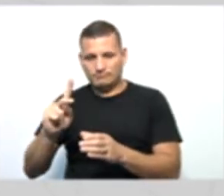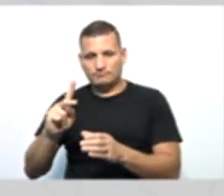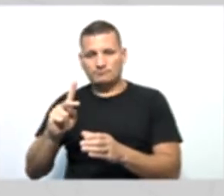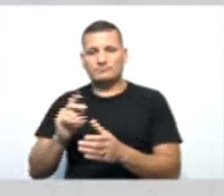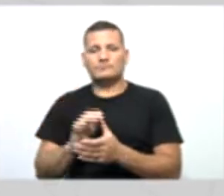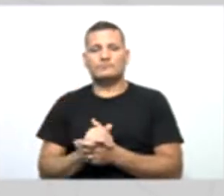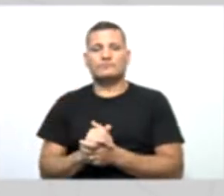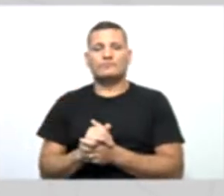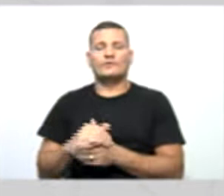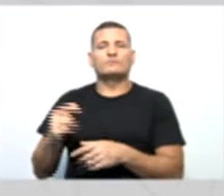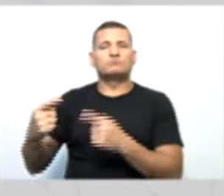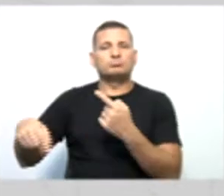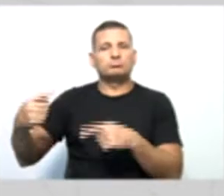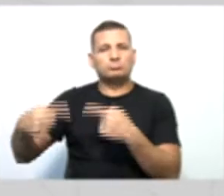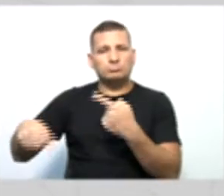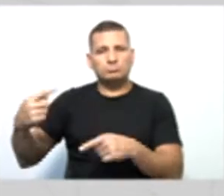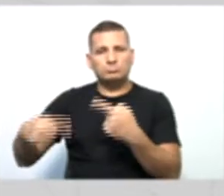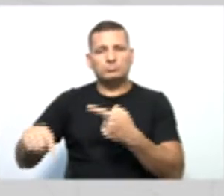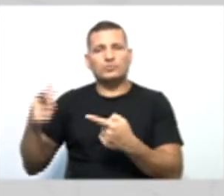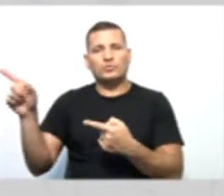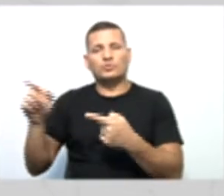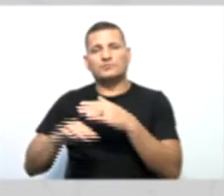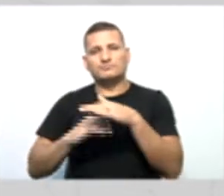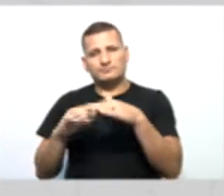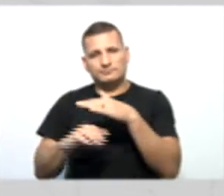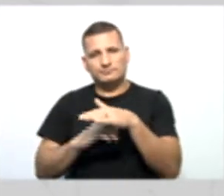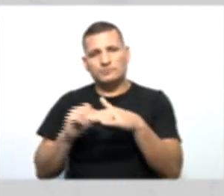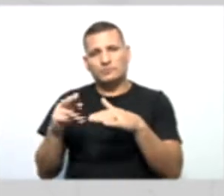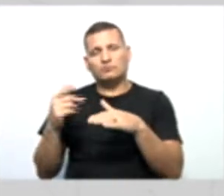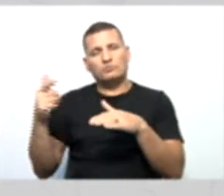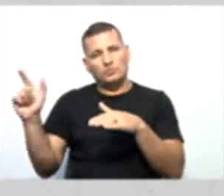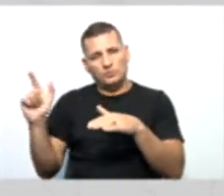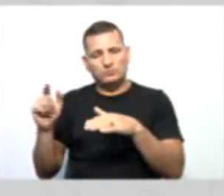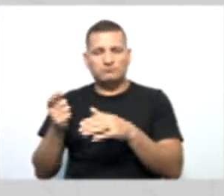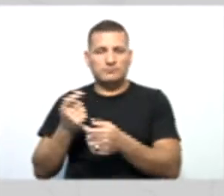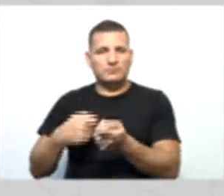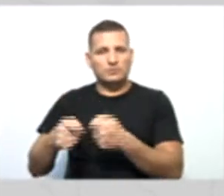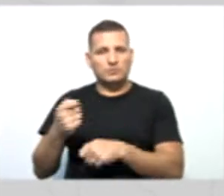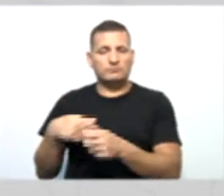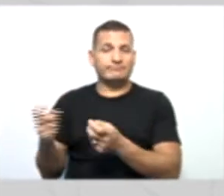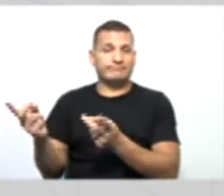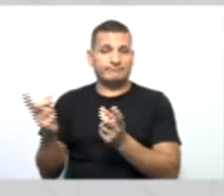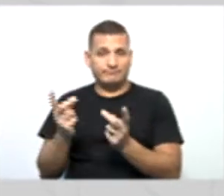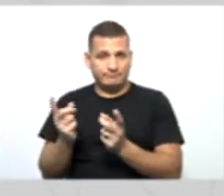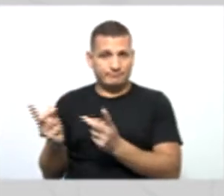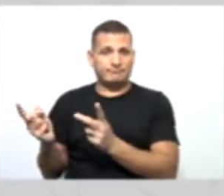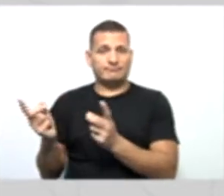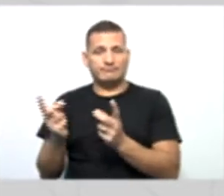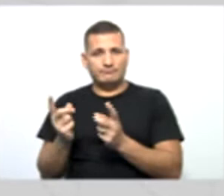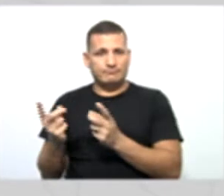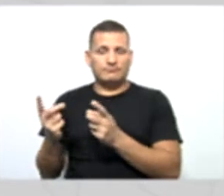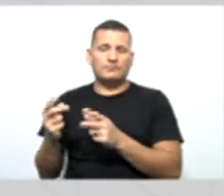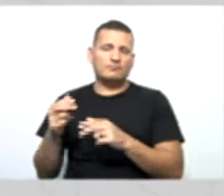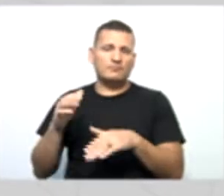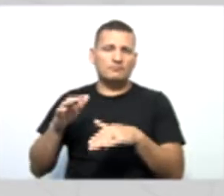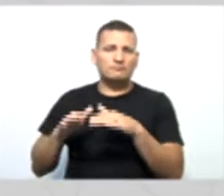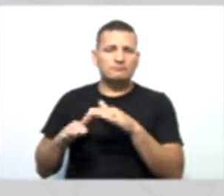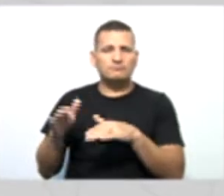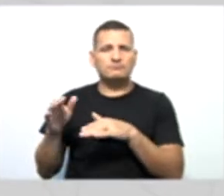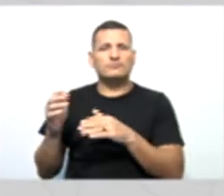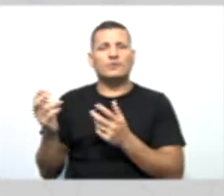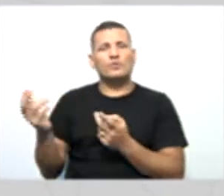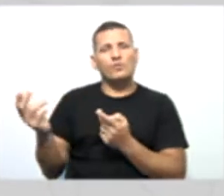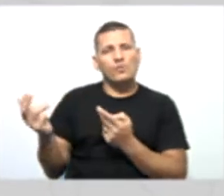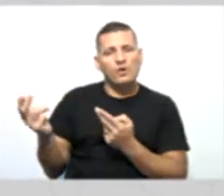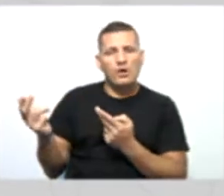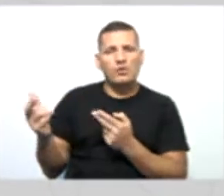Os concorrentes, aquelas empresas, outros negócios que vendem algo relacionado com aquilo que